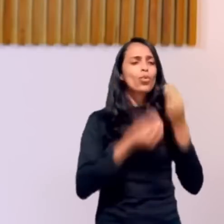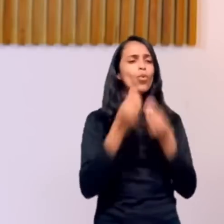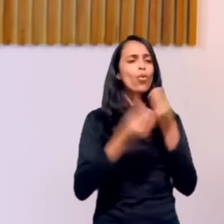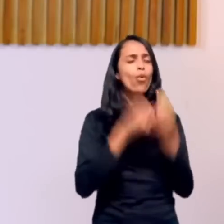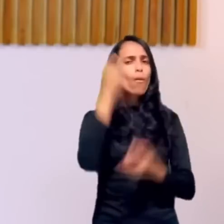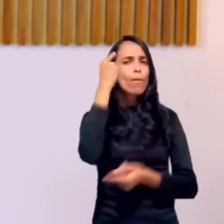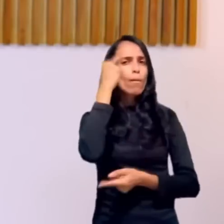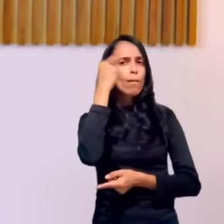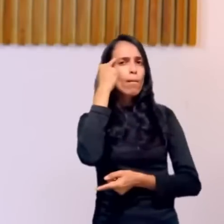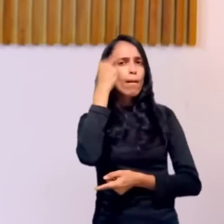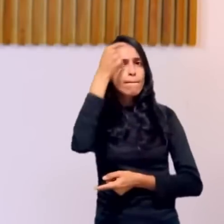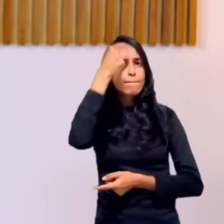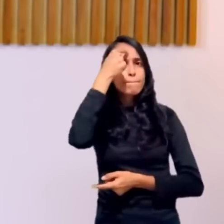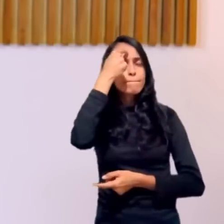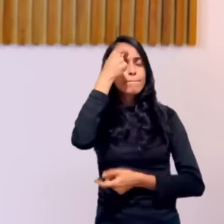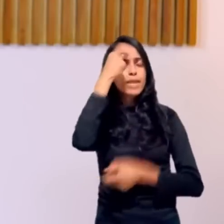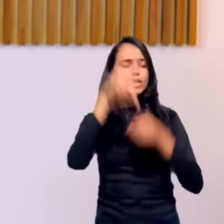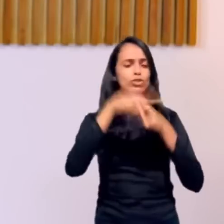daquele pescador.